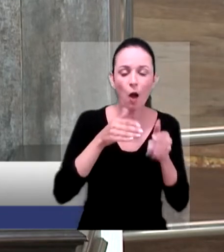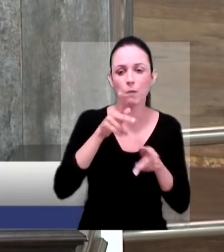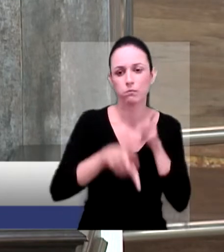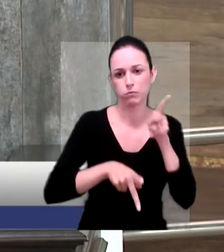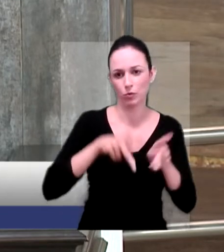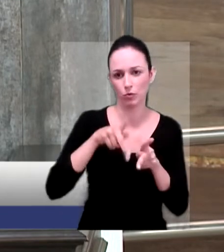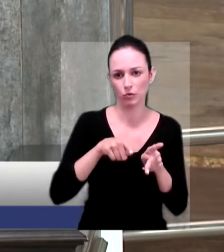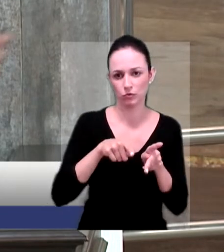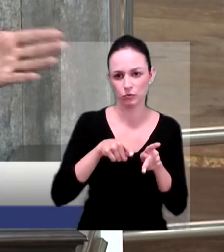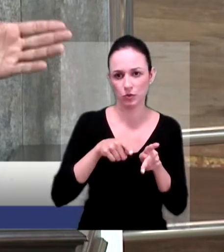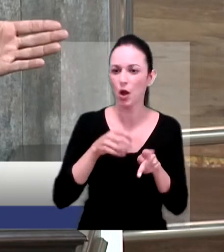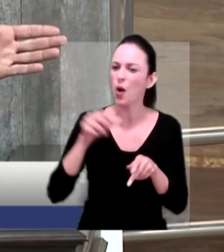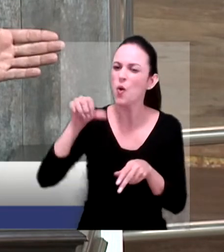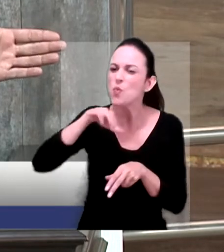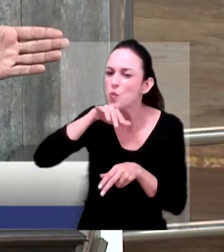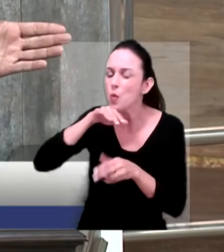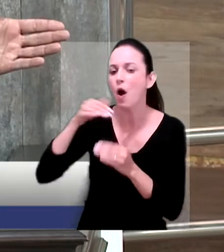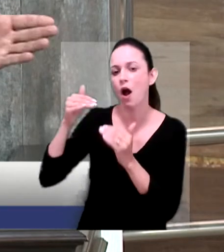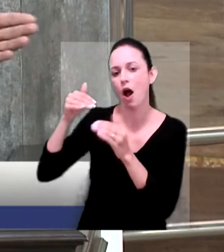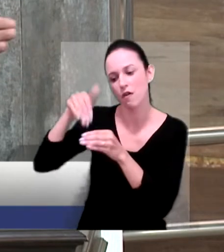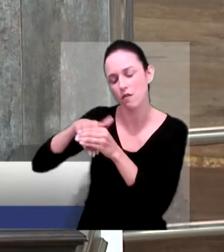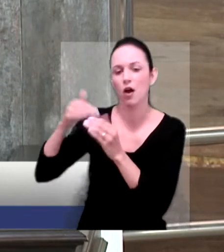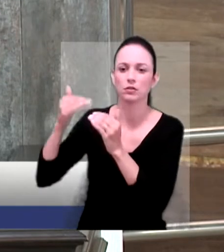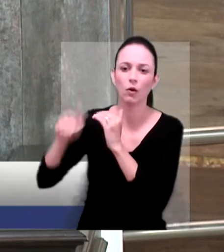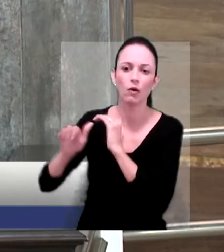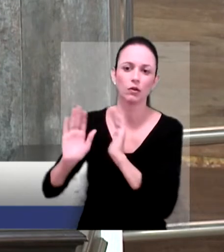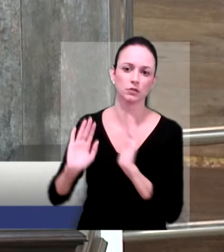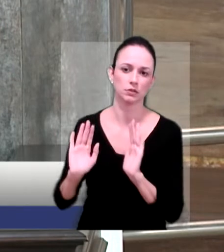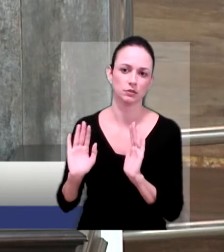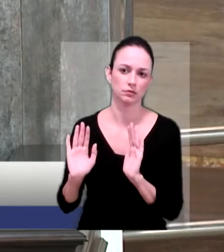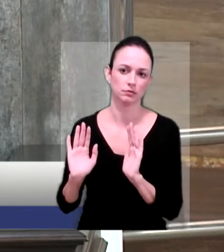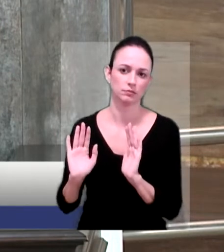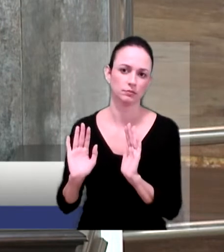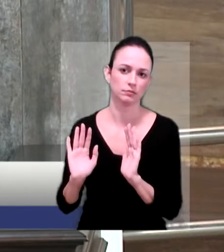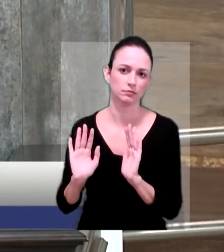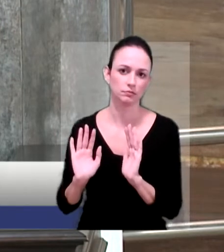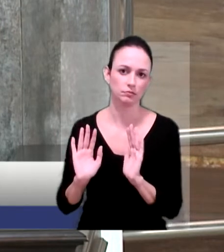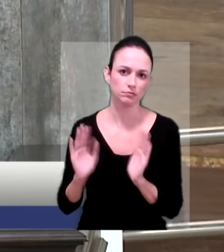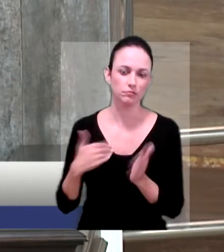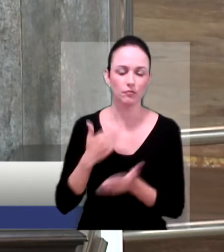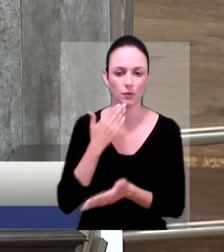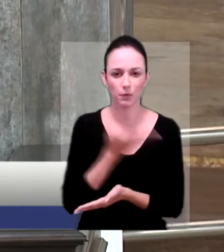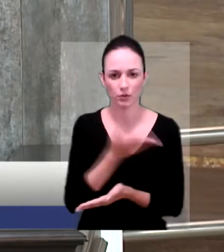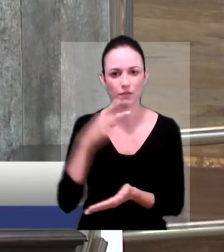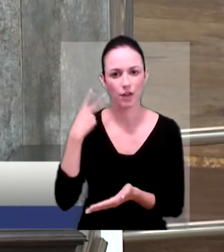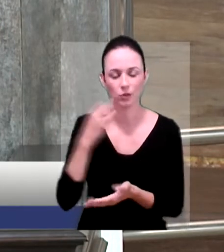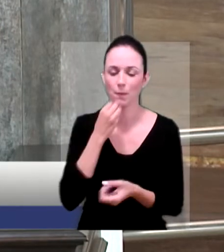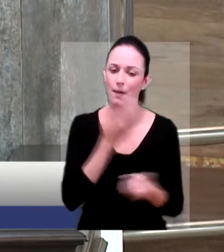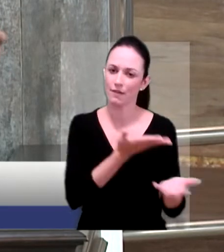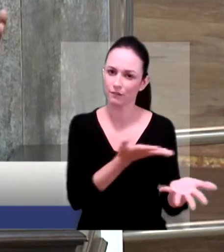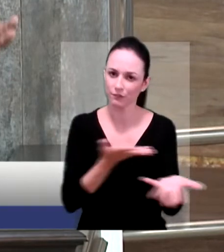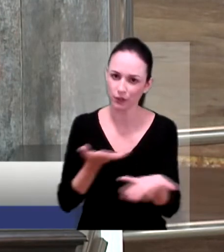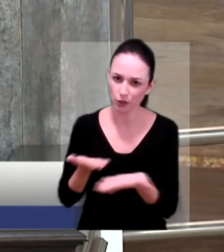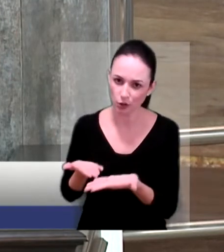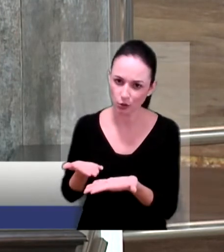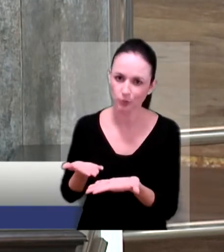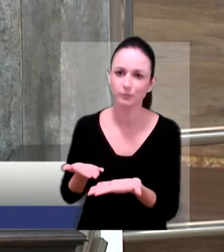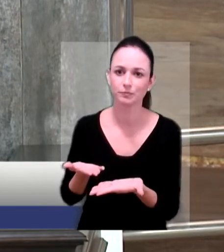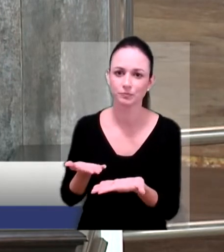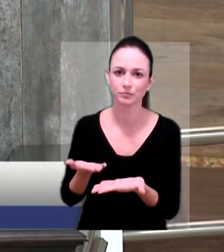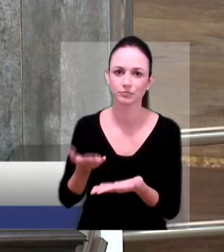Então, é isso que peço aos vereadores que hoje estão chegando, sejam todos bem-vindos, aos vereadores